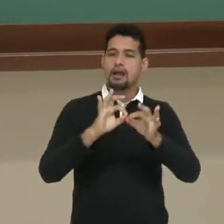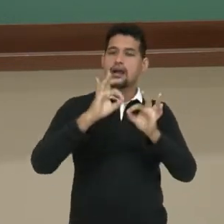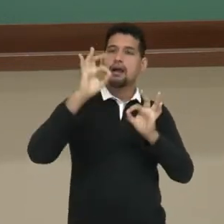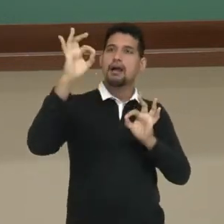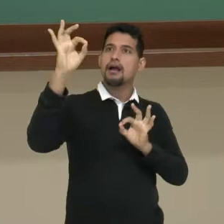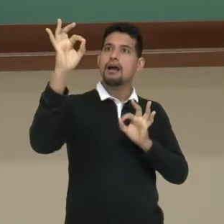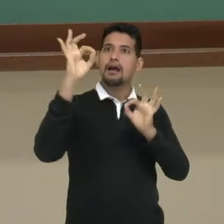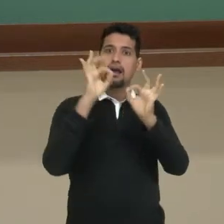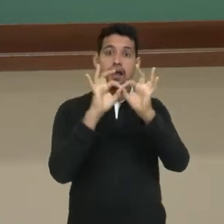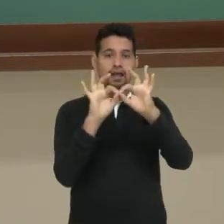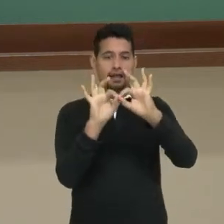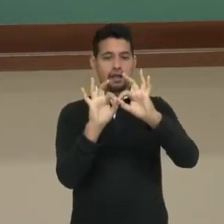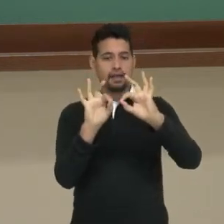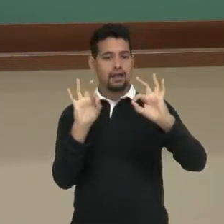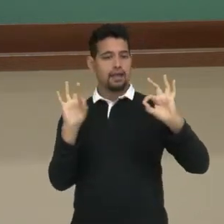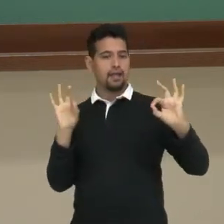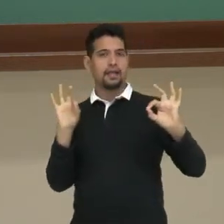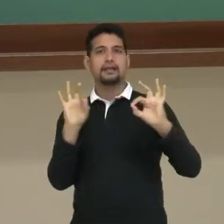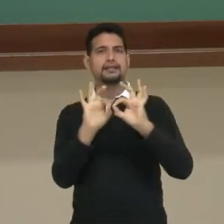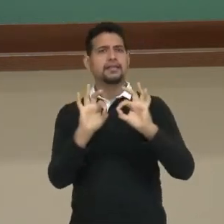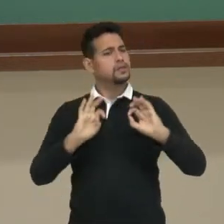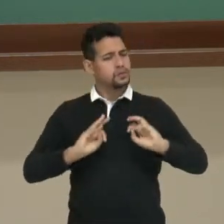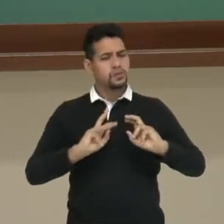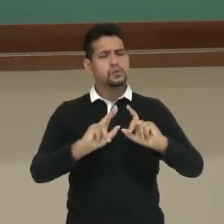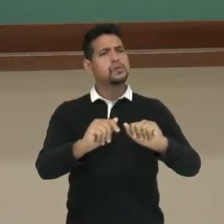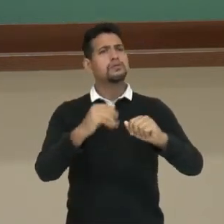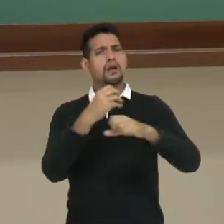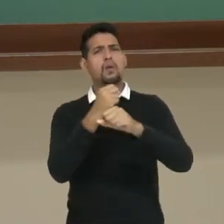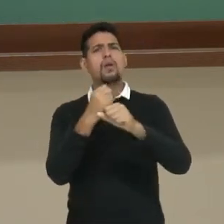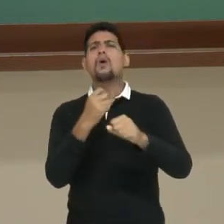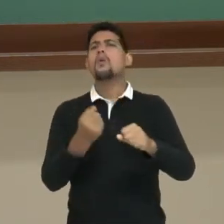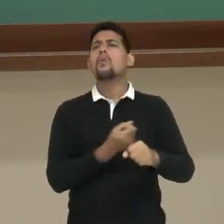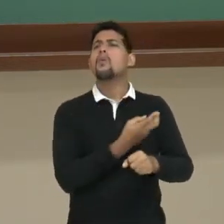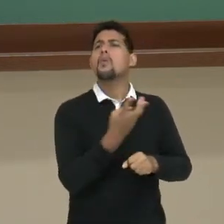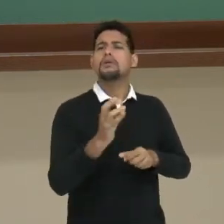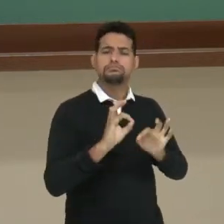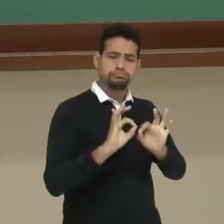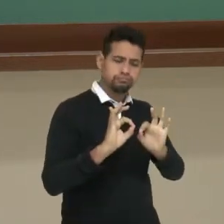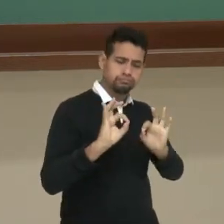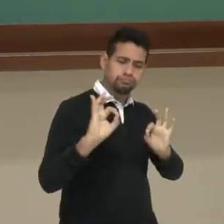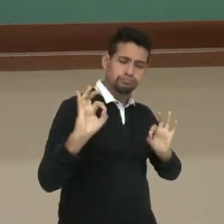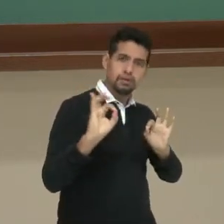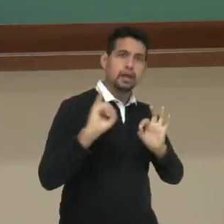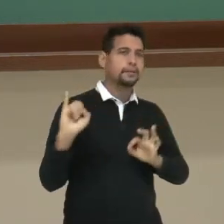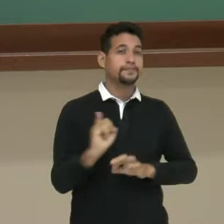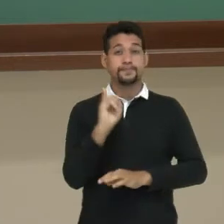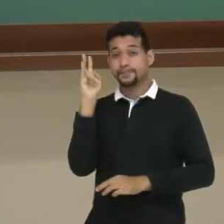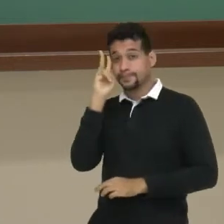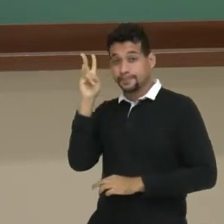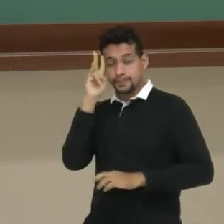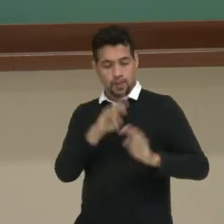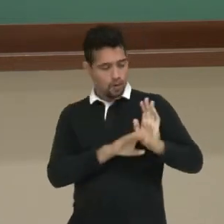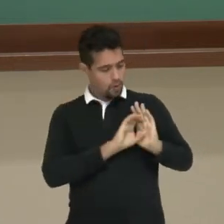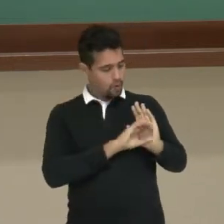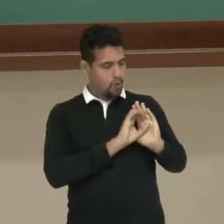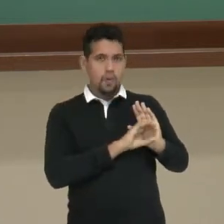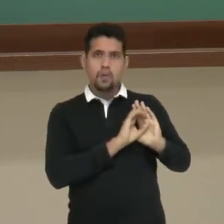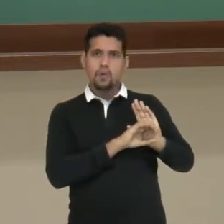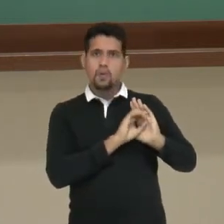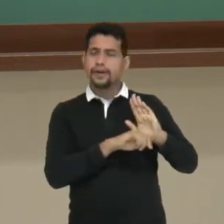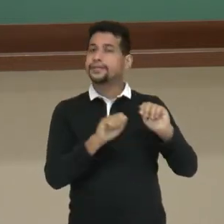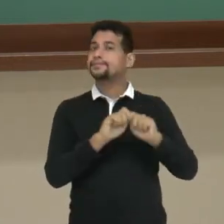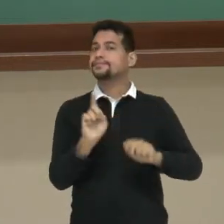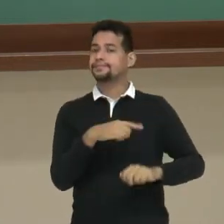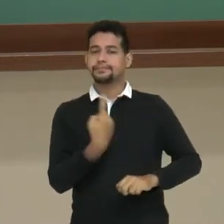e reta. Então, aquilo que eu falei, né, gente? Sempre lembrar dos conceitos. Os conceitos vão fazer com que a